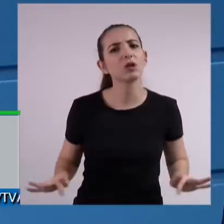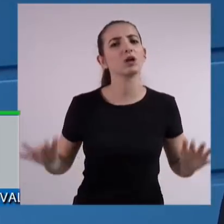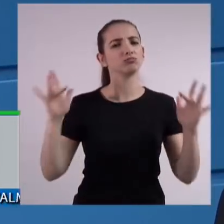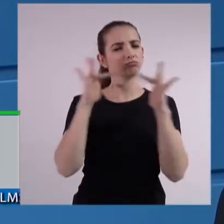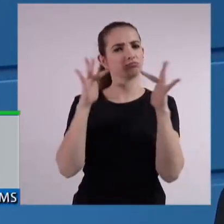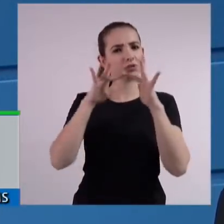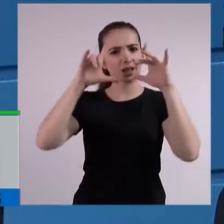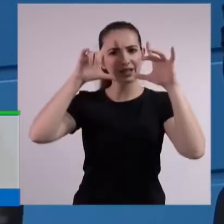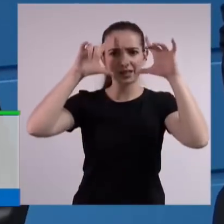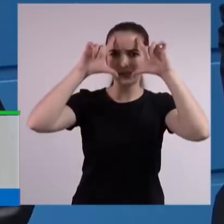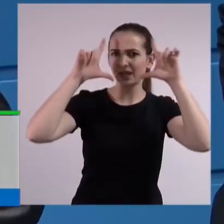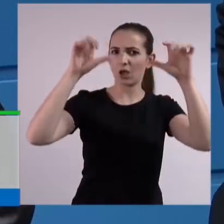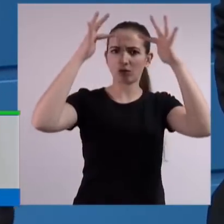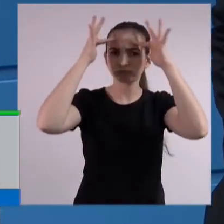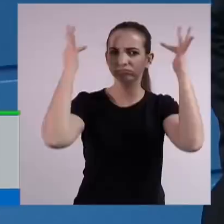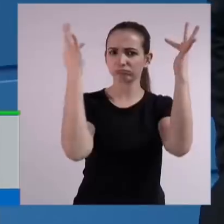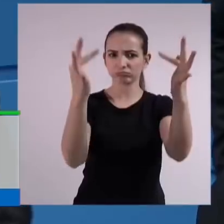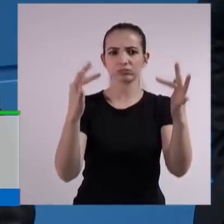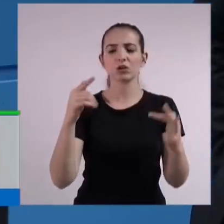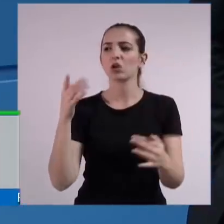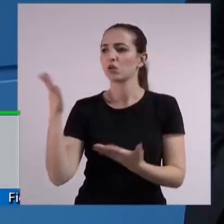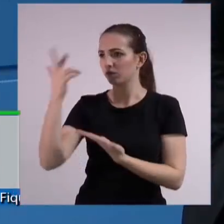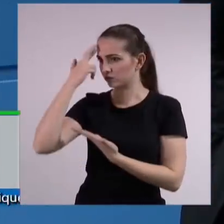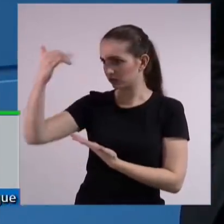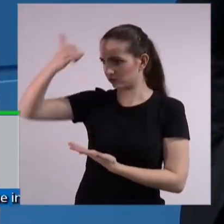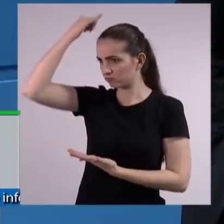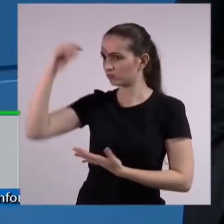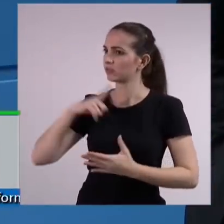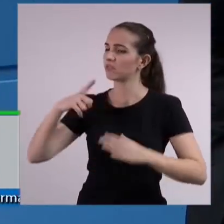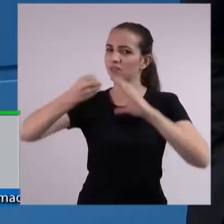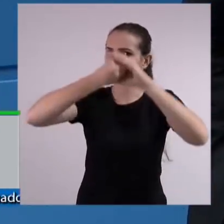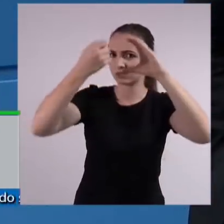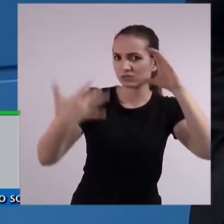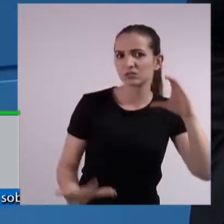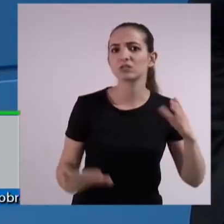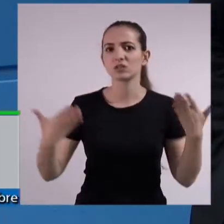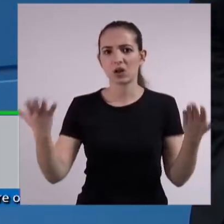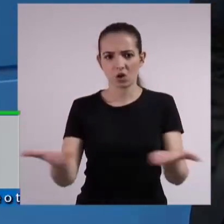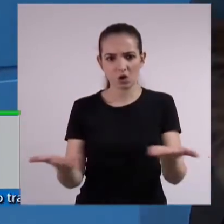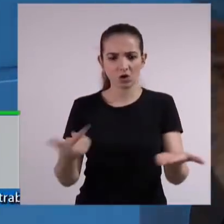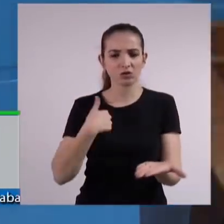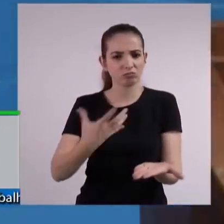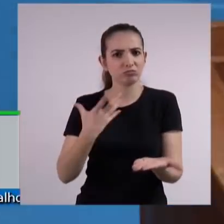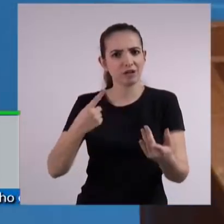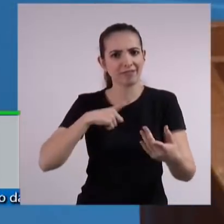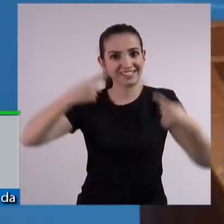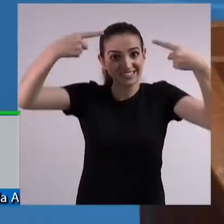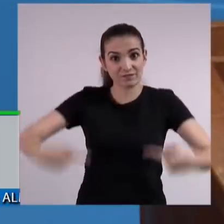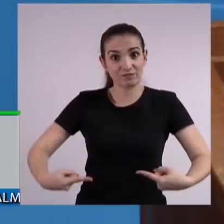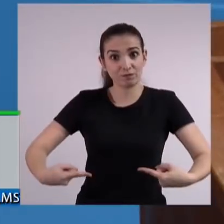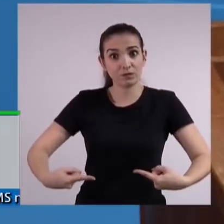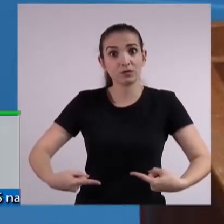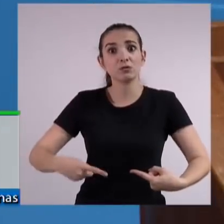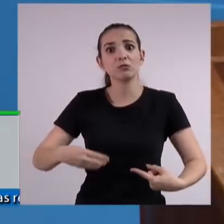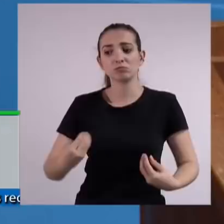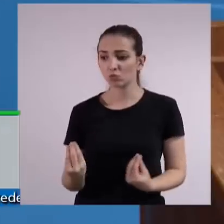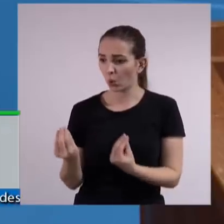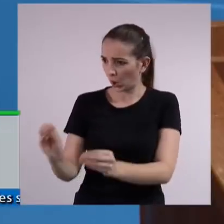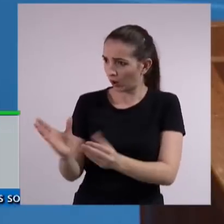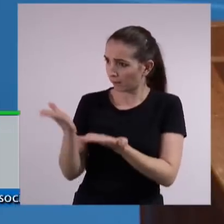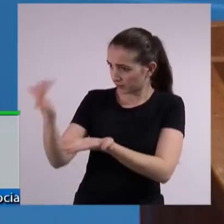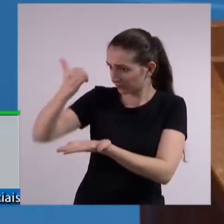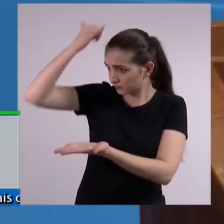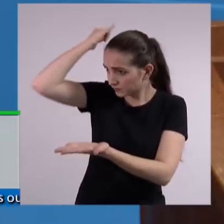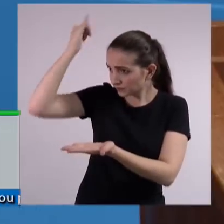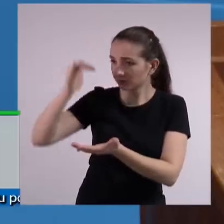lealdade, e a Vossa Excelência tem essas características. Eu espero que neste desafio que for imposto a Vossa Excelência,